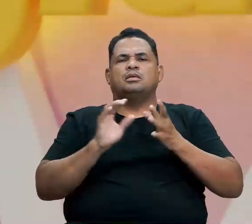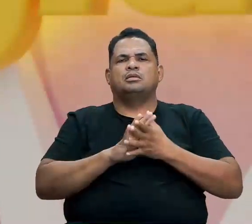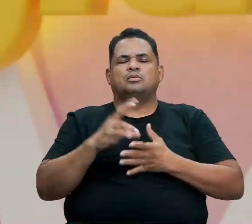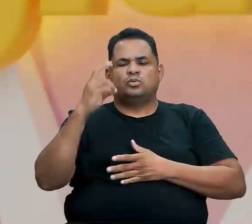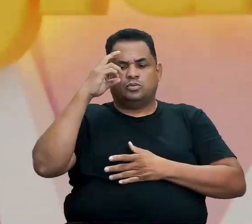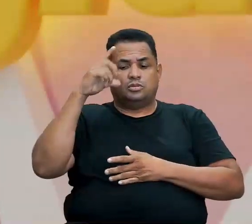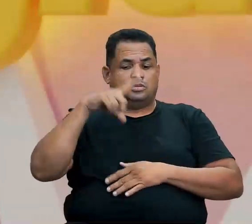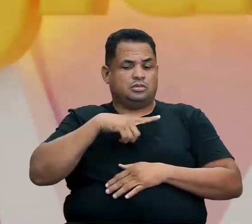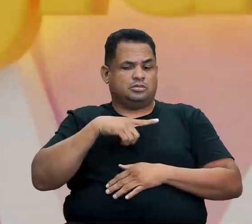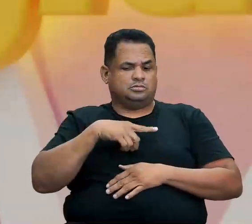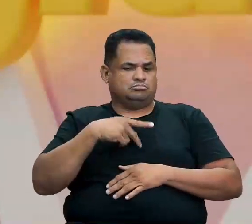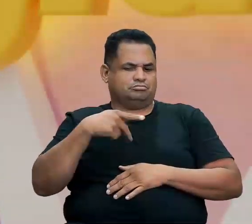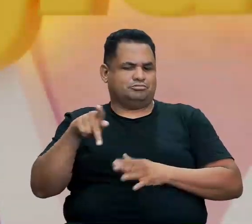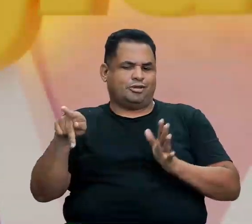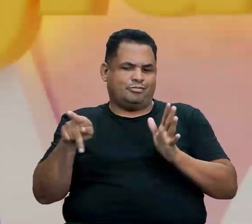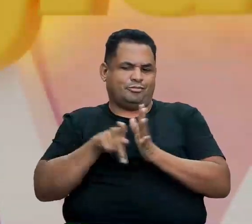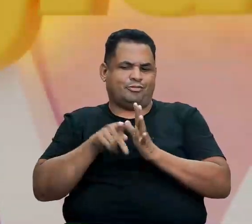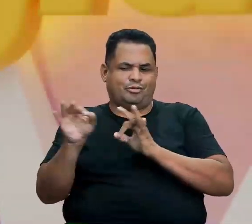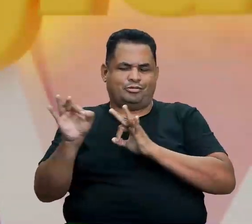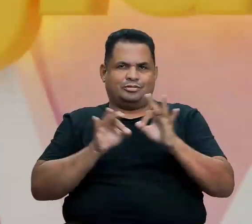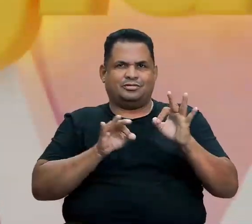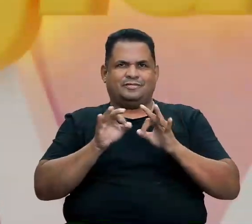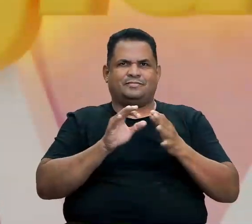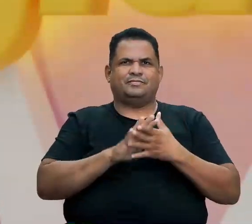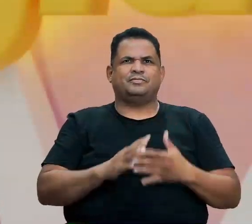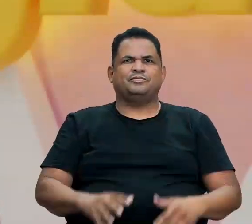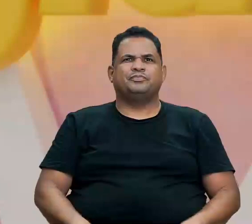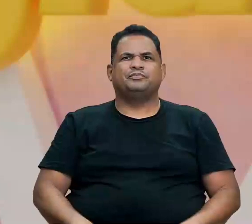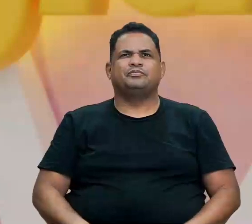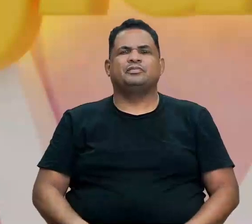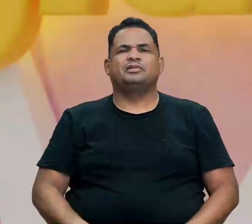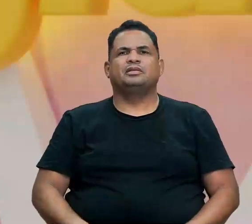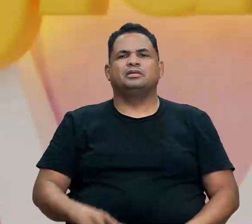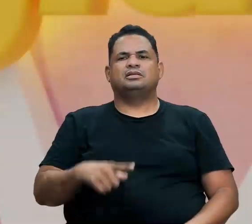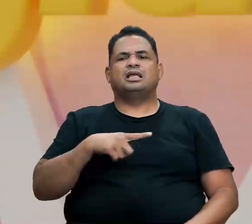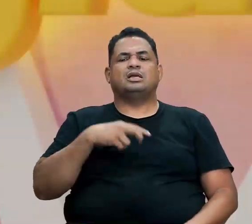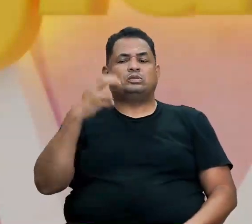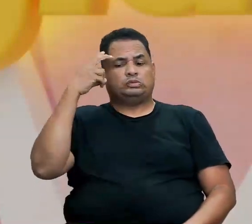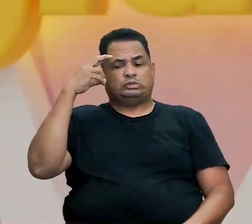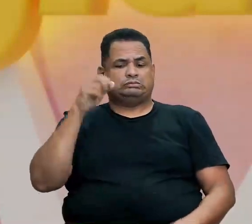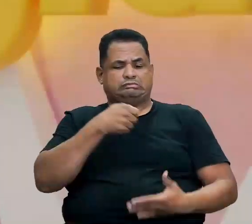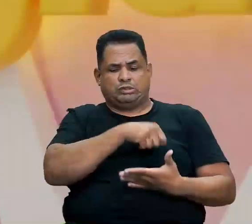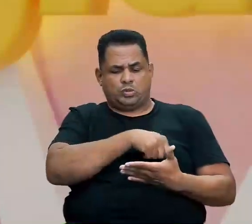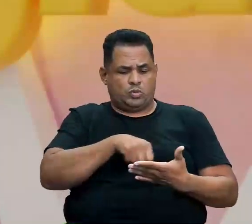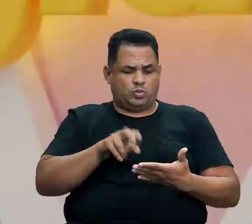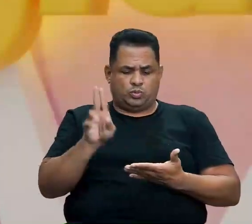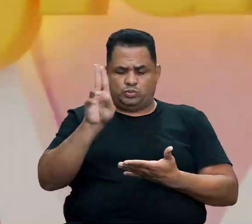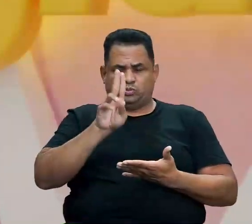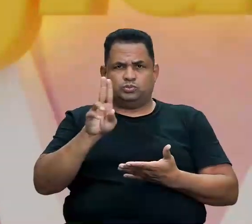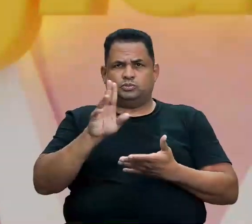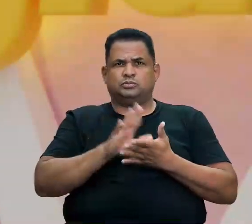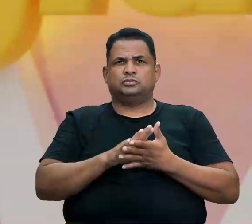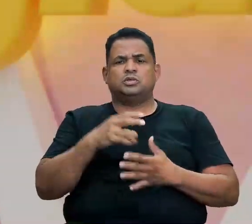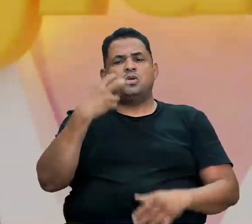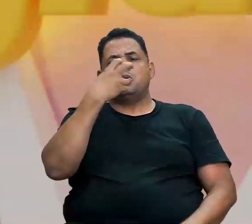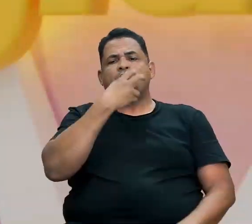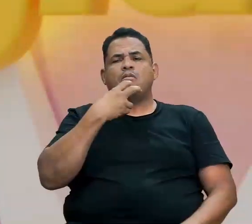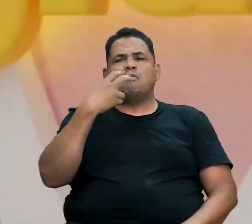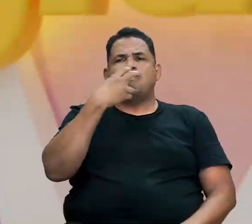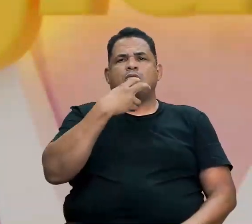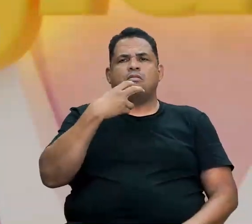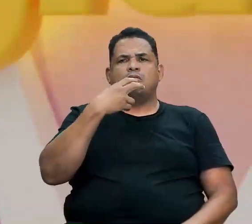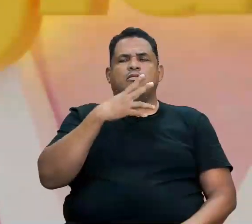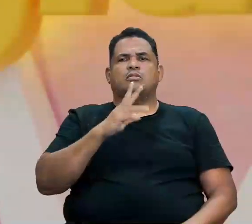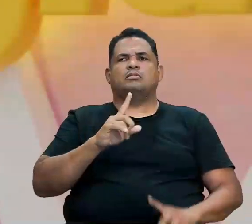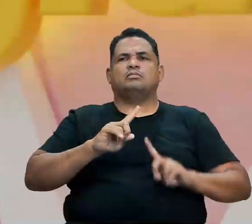gente? Tem muitas culturas que não estão escritas coisas, não usam a escrita, né? Usam a oralidade. Mas